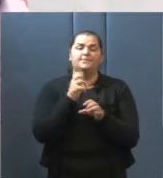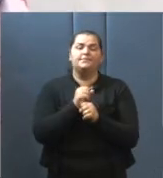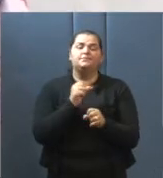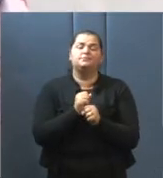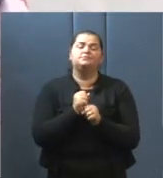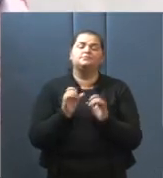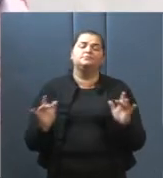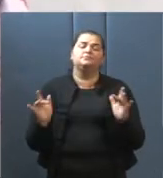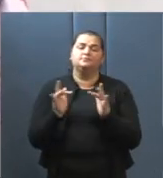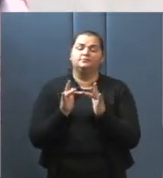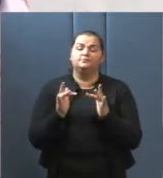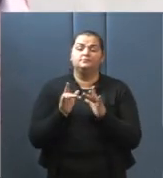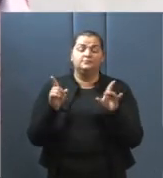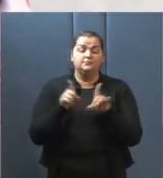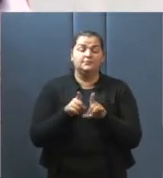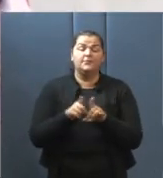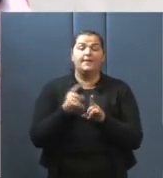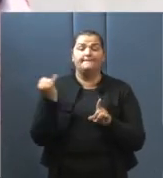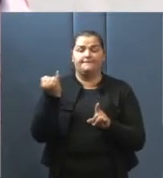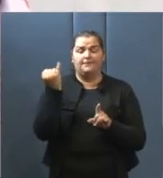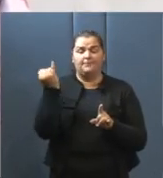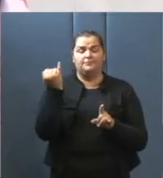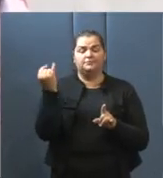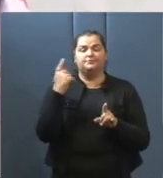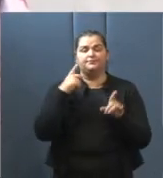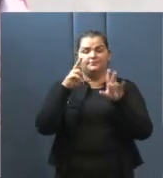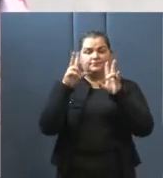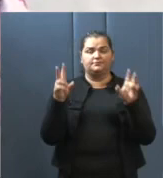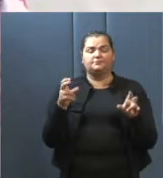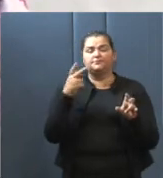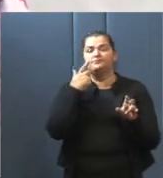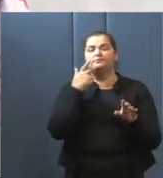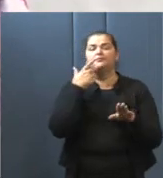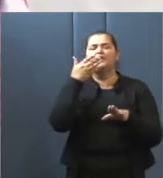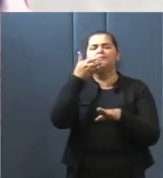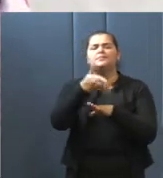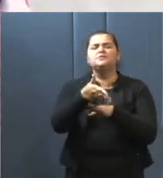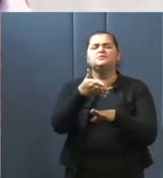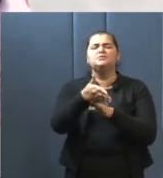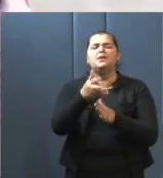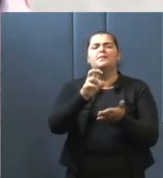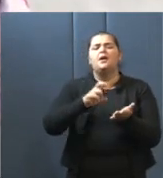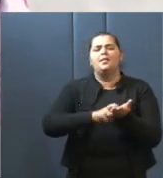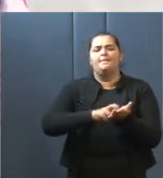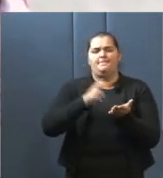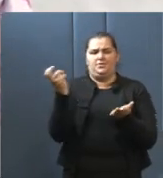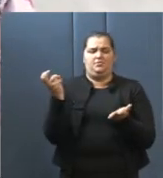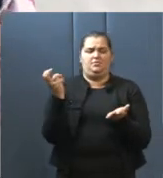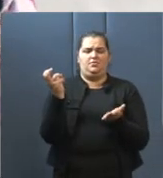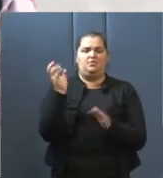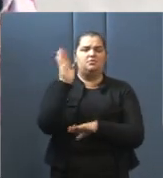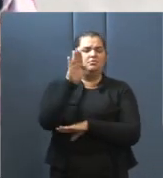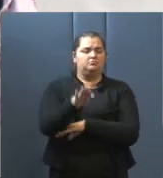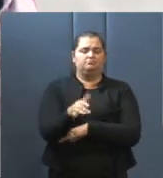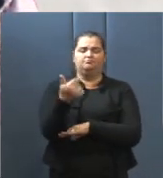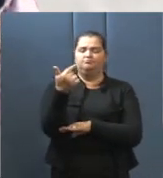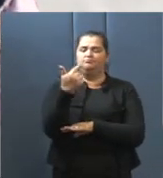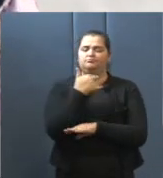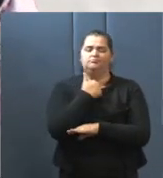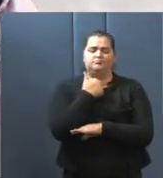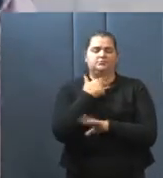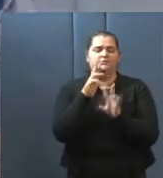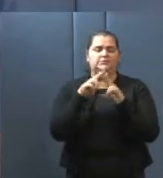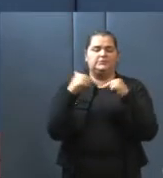sua integralidade. Importante dizer que a China, conforme o Caio falou, participa da parte da manhã das reuniões e não participa da parte da tarde